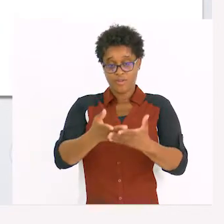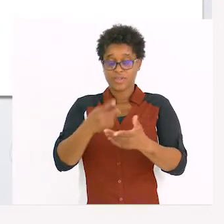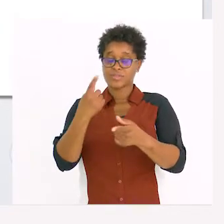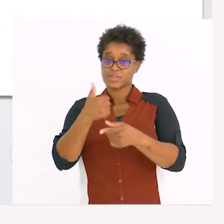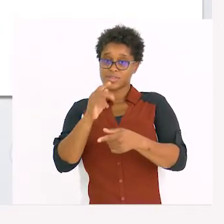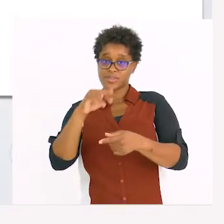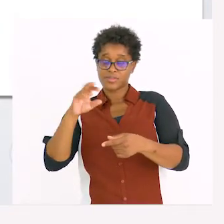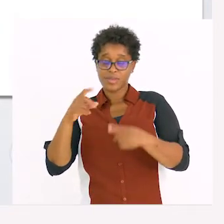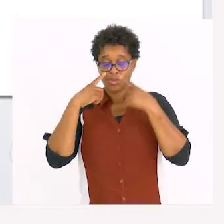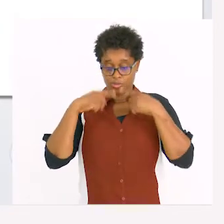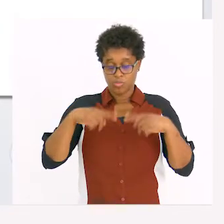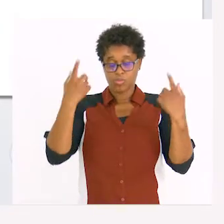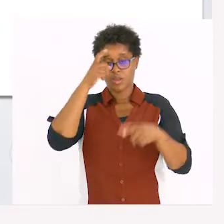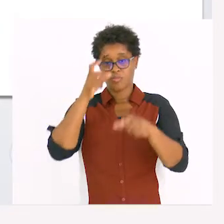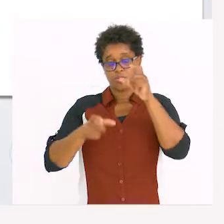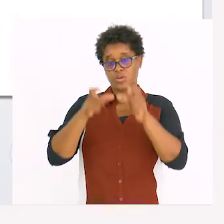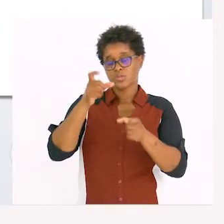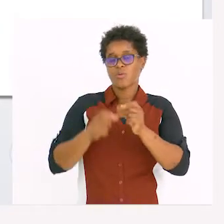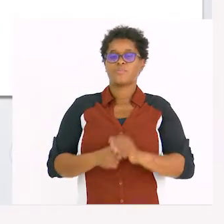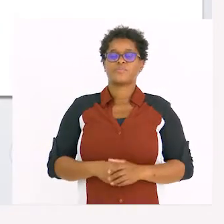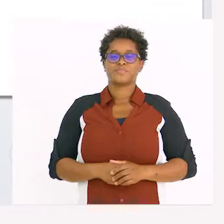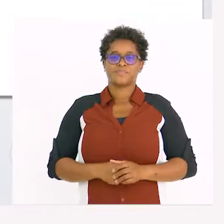bens públicos à população.